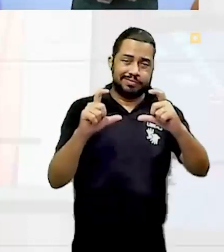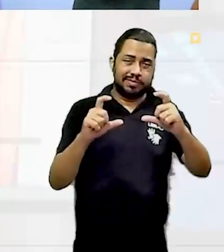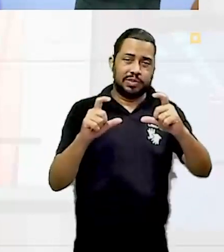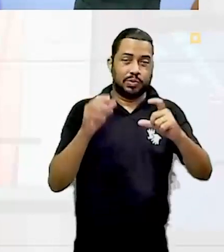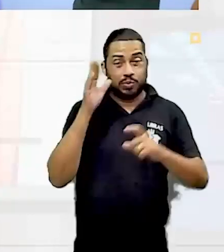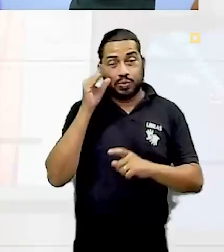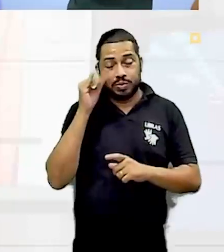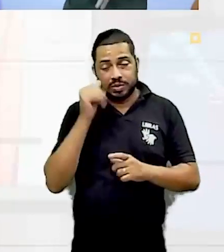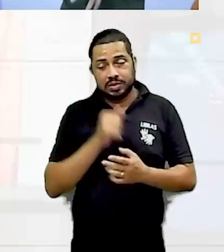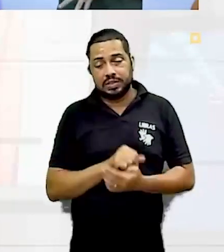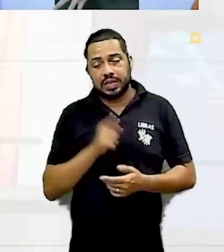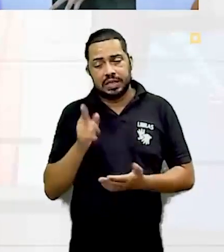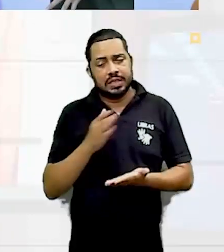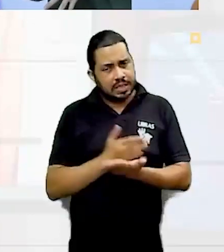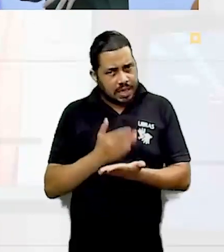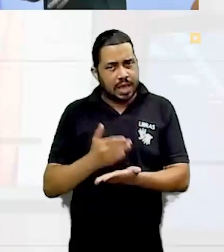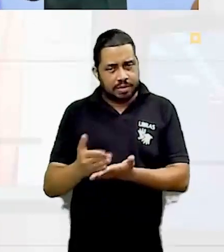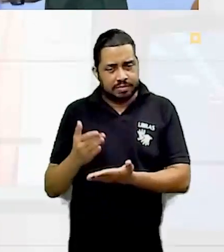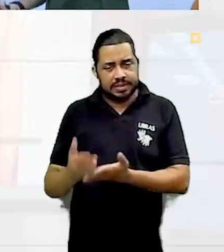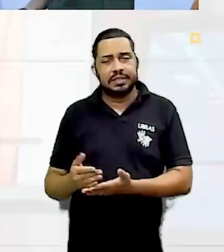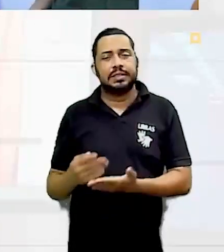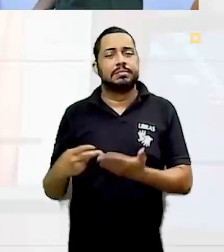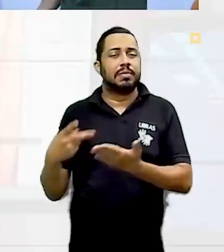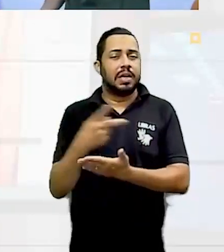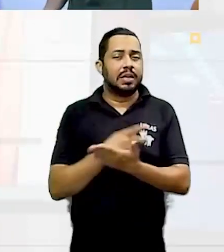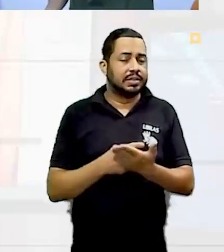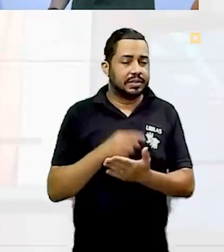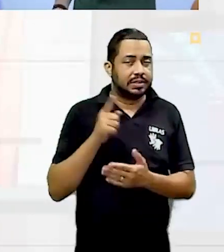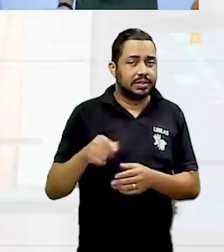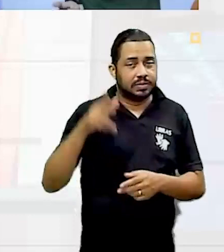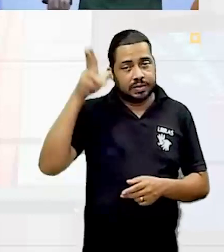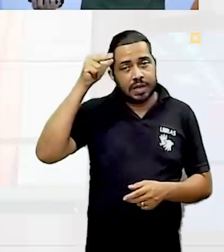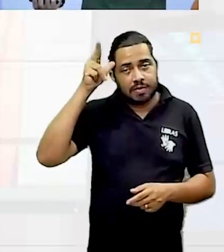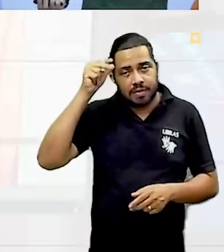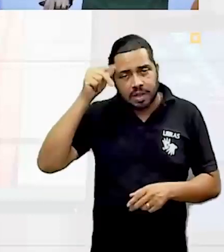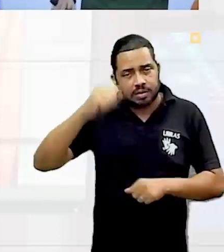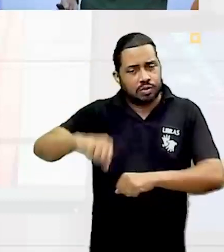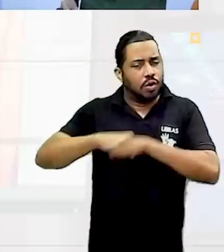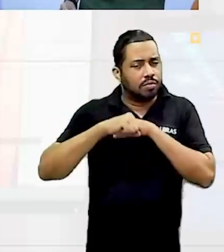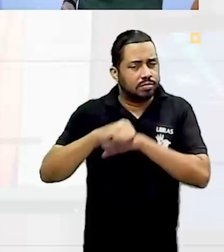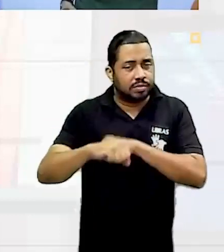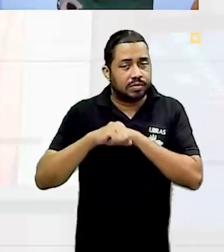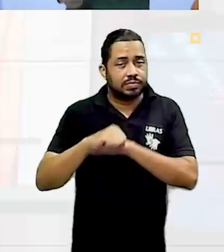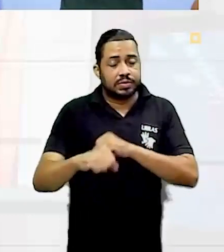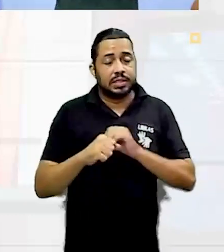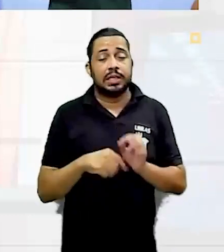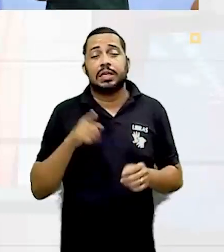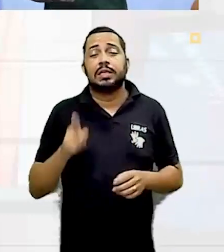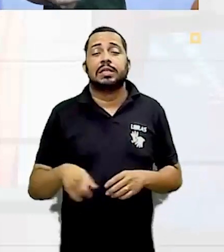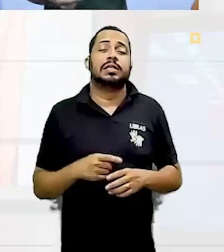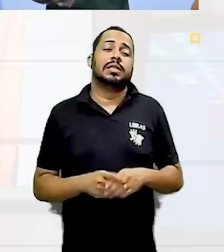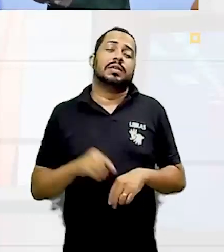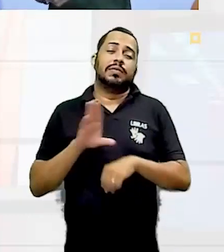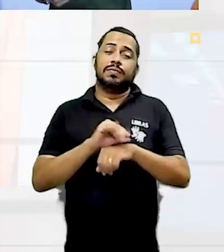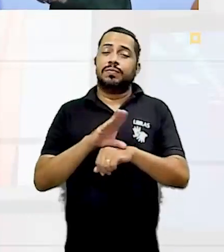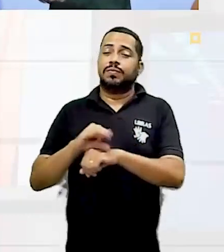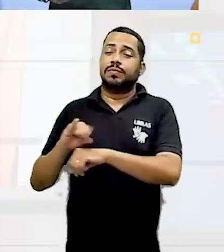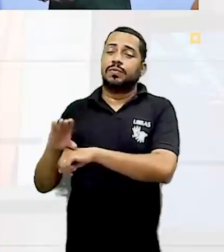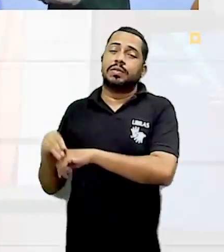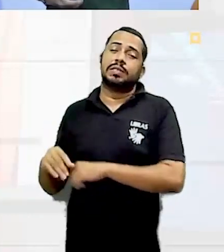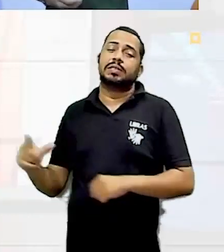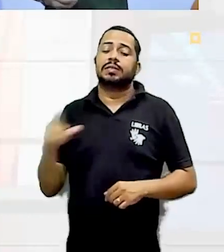curiosidade, essa sequência de imagens do cavalo andando, cavalo correndo, perdão, é uma sequência de fotos